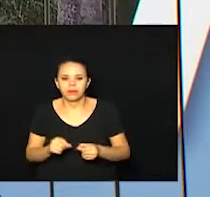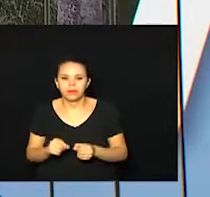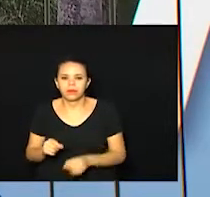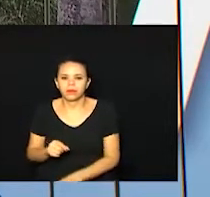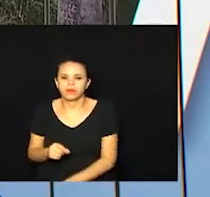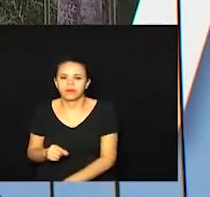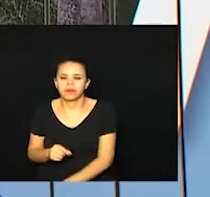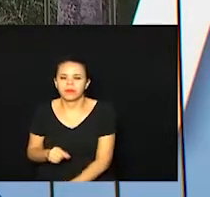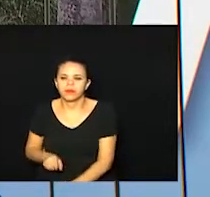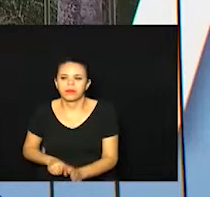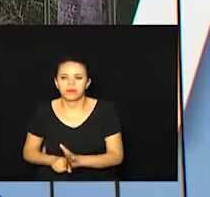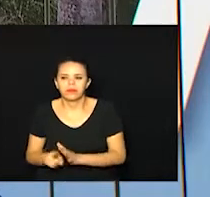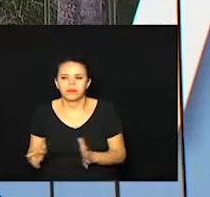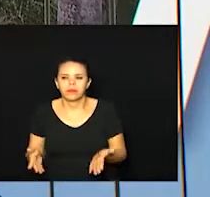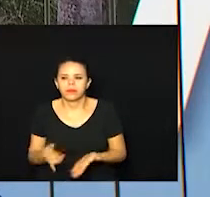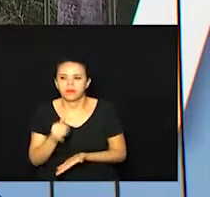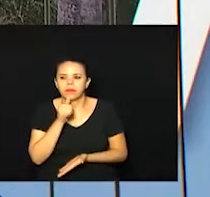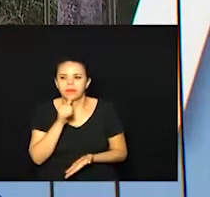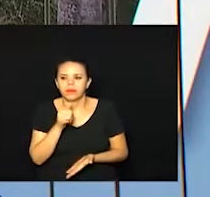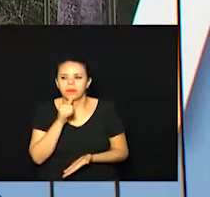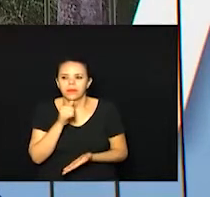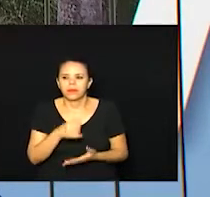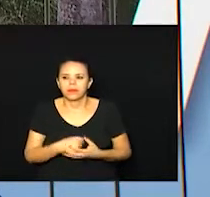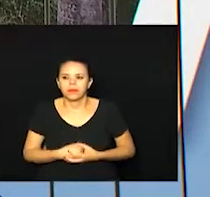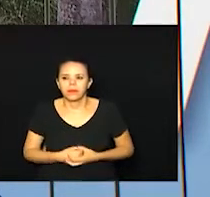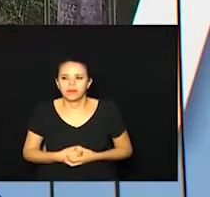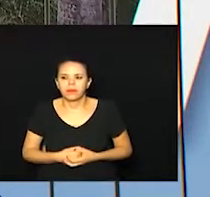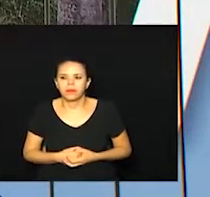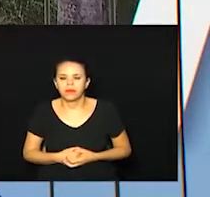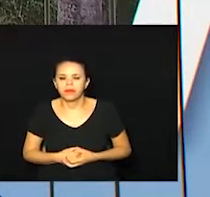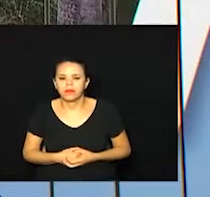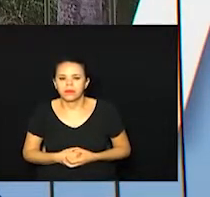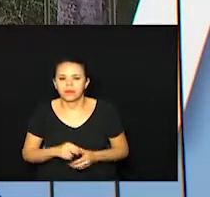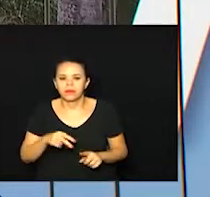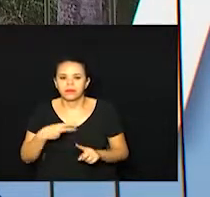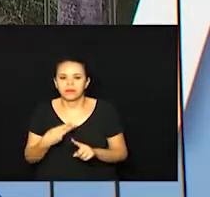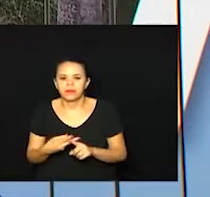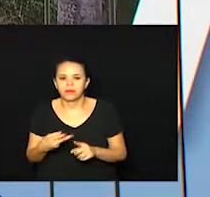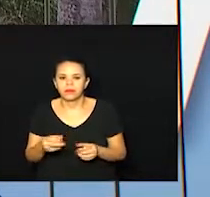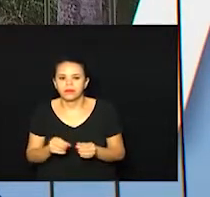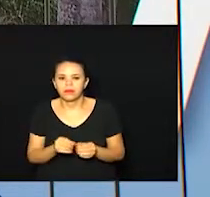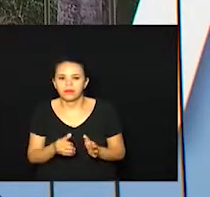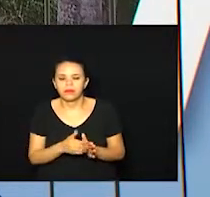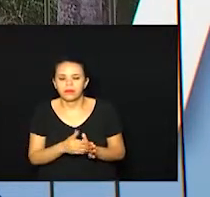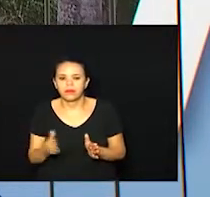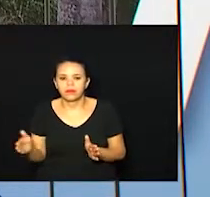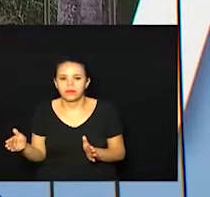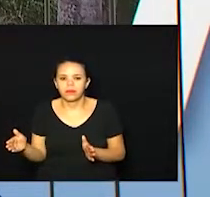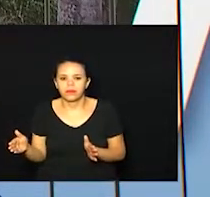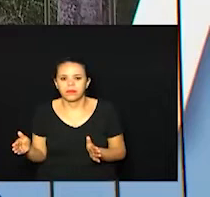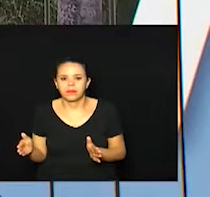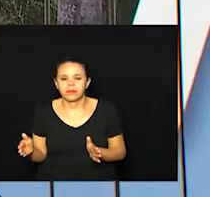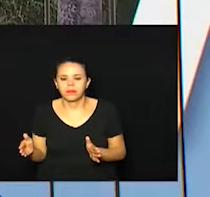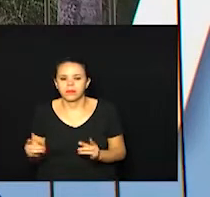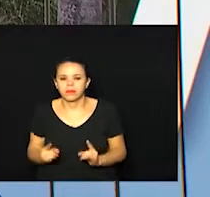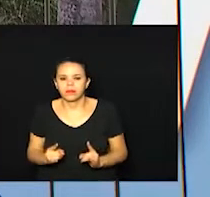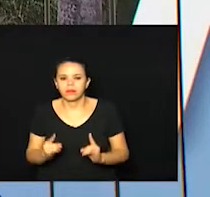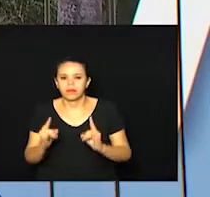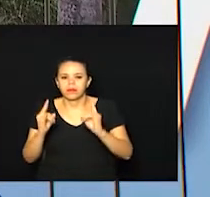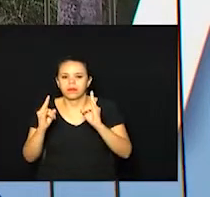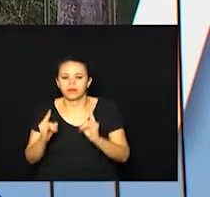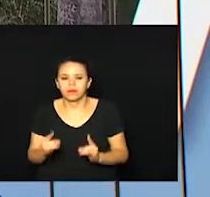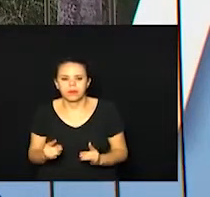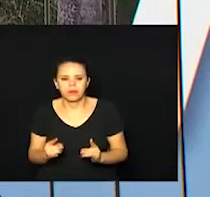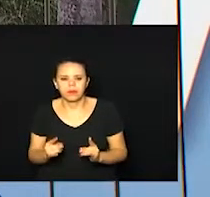foram levantadas. Então, por exemplo, o desdobramento do destino do prédio da